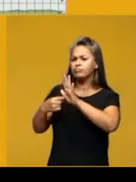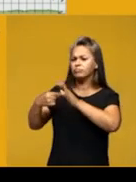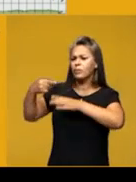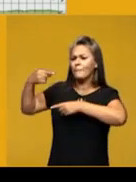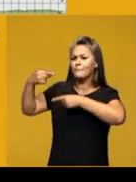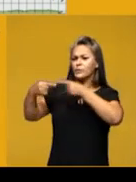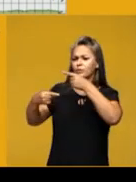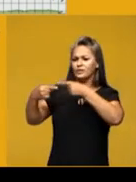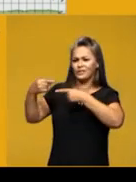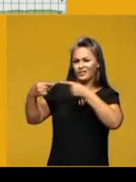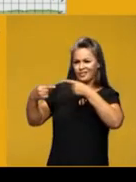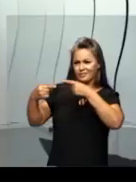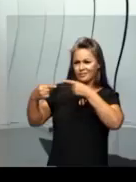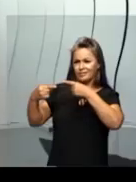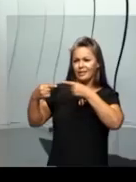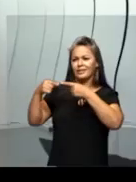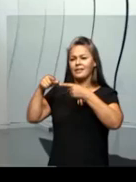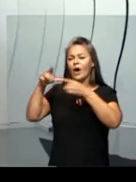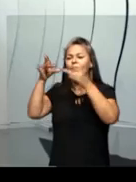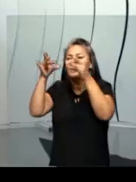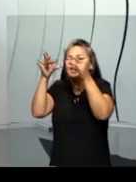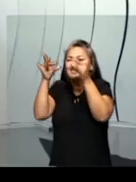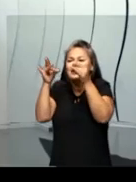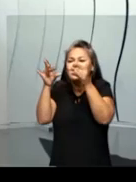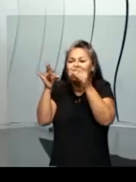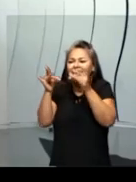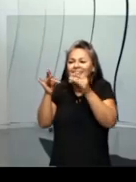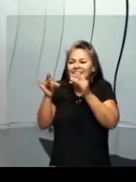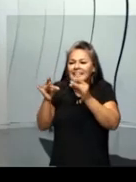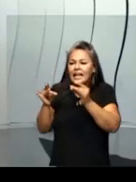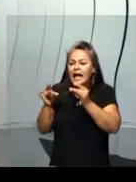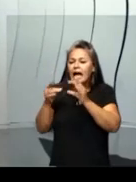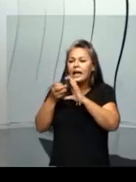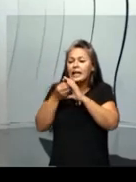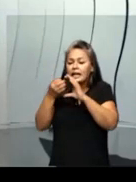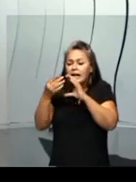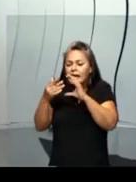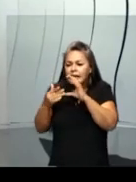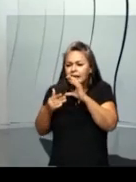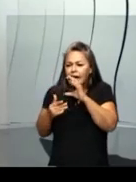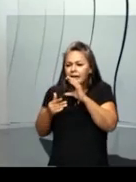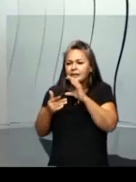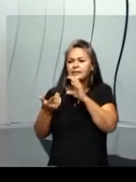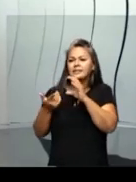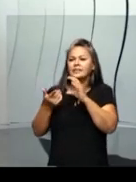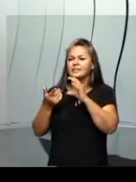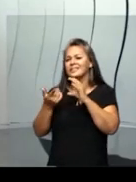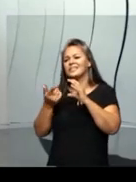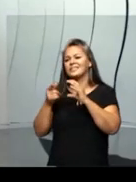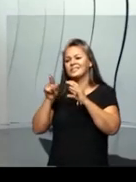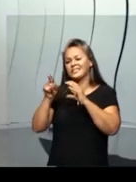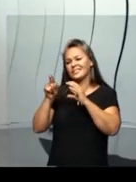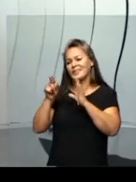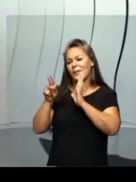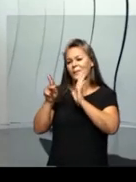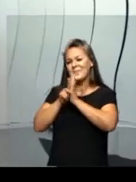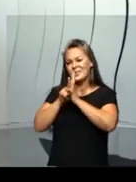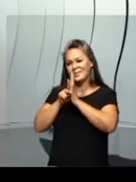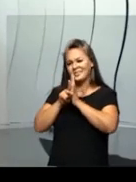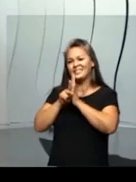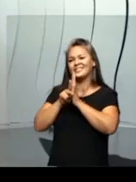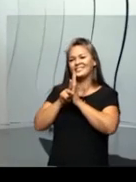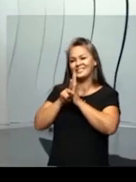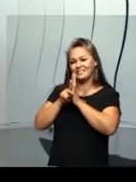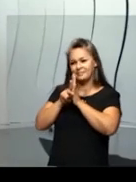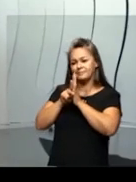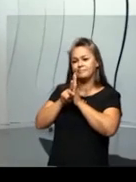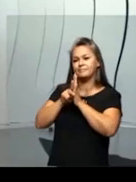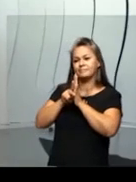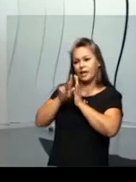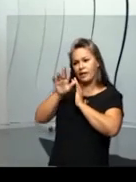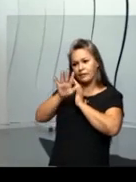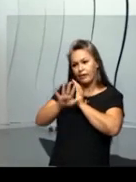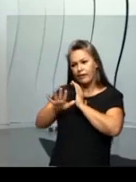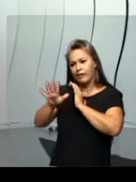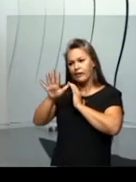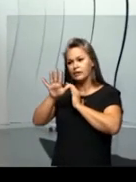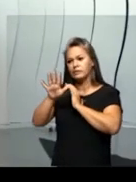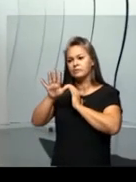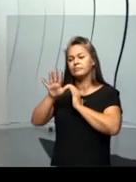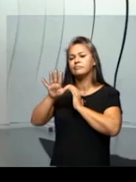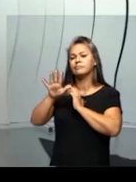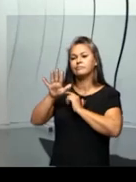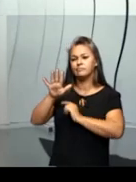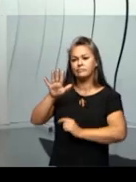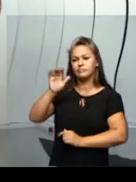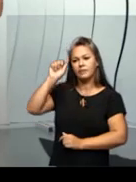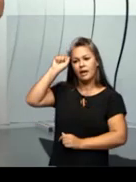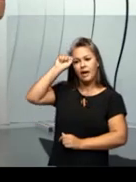mais o continente mais importante aí nesse caso. Então, por isso que vai ter essas questões aí, essas polêmicas que vão